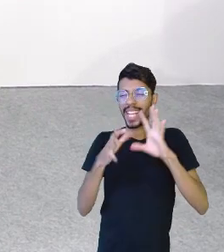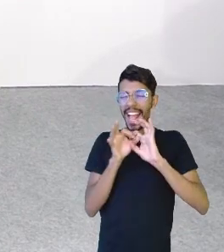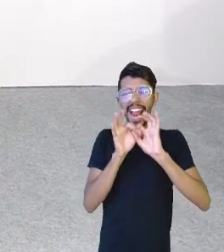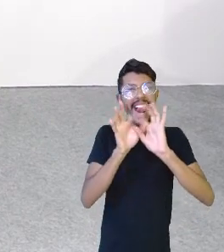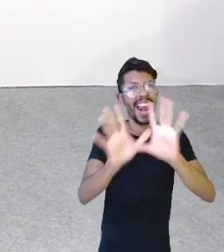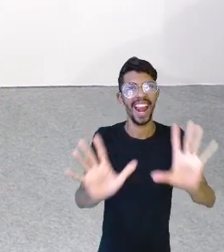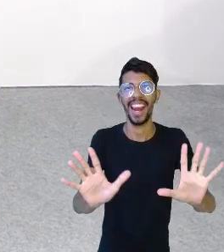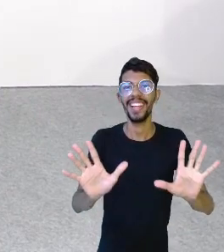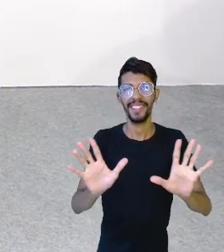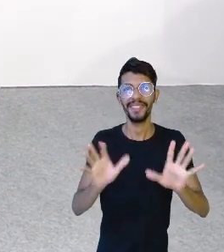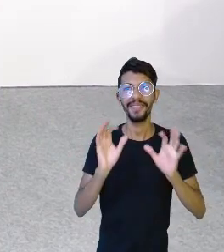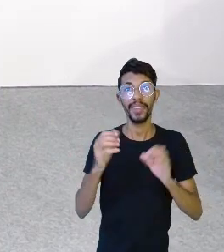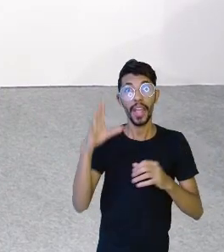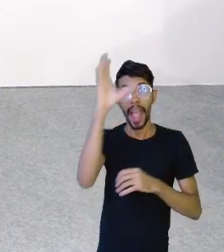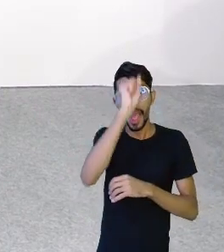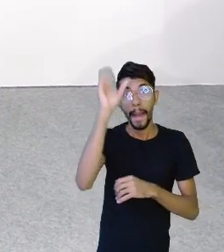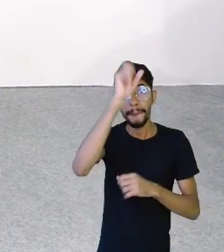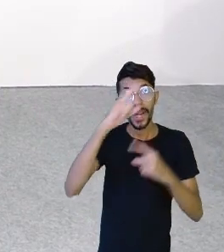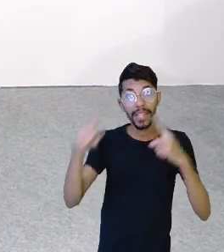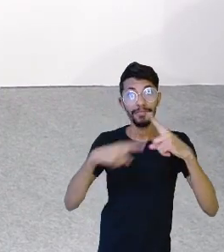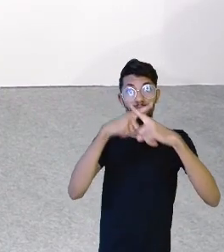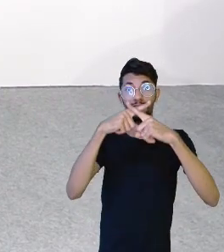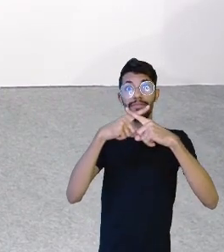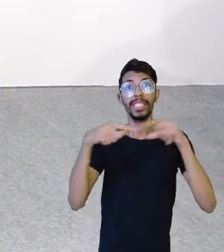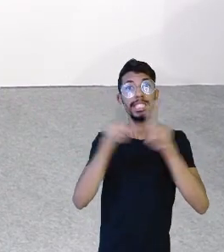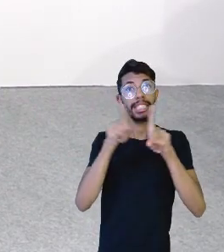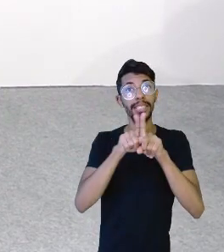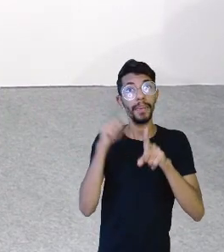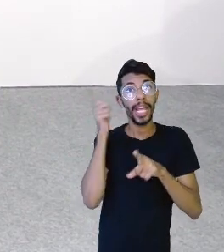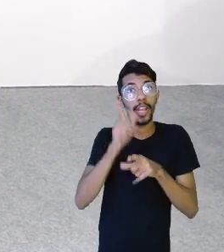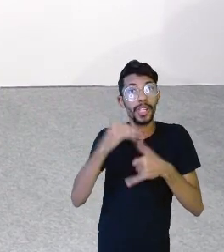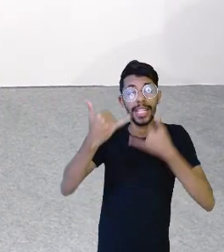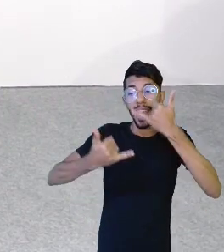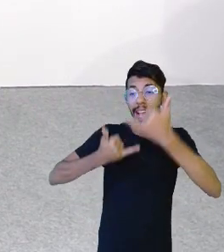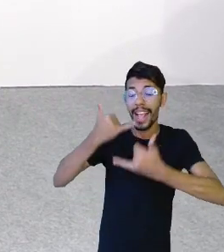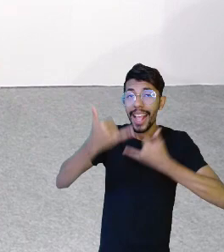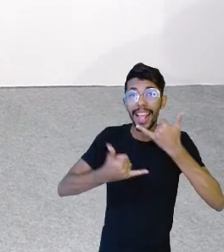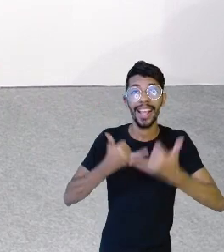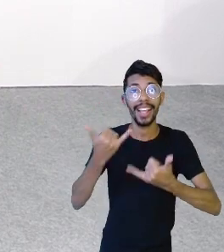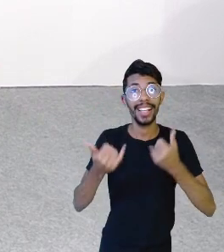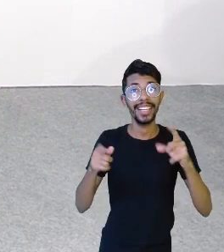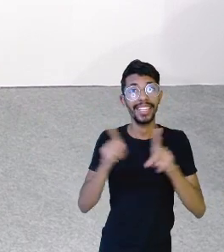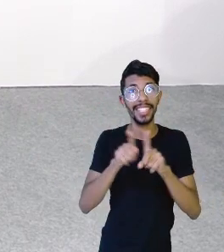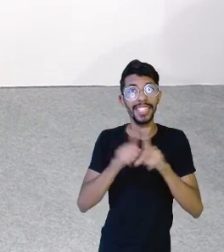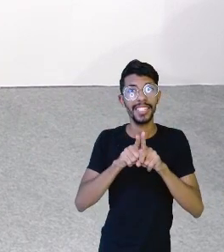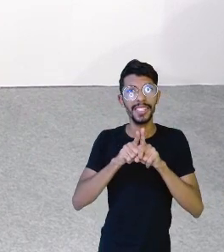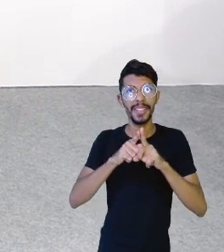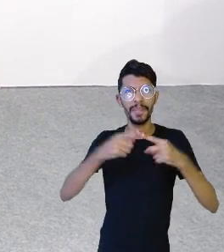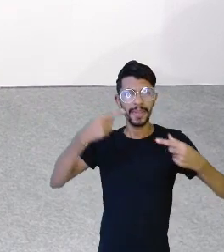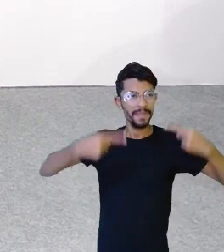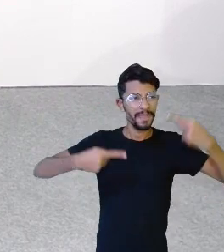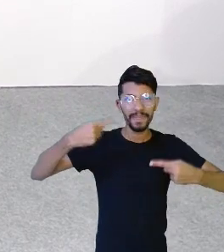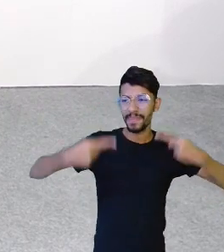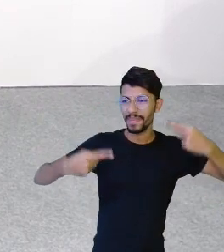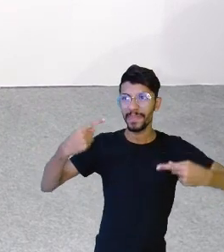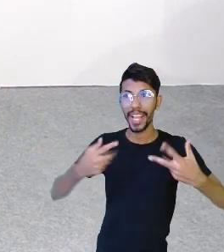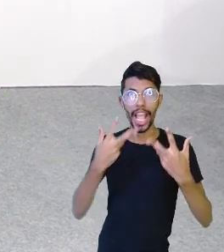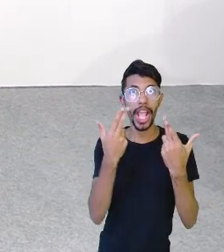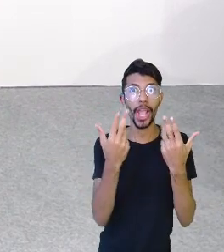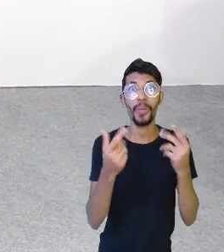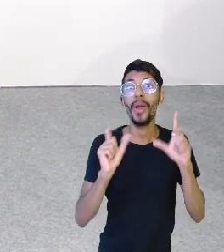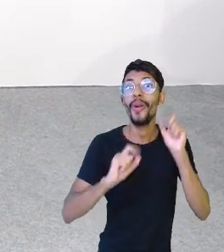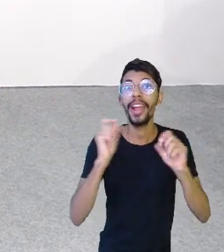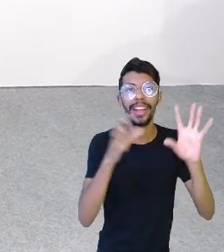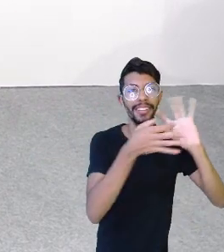vontade. Além de aprender multiplicação, ainda vão jogar e disputar, assim como as Olimpíadas. Vê